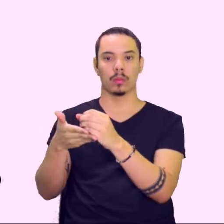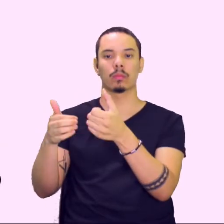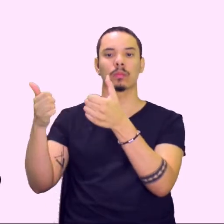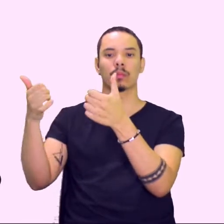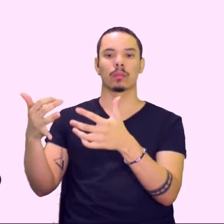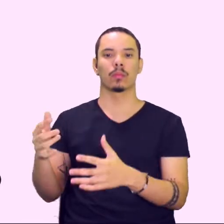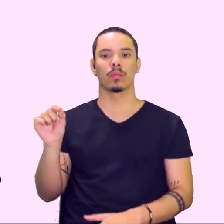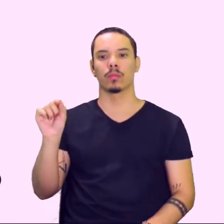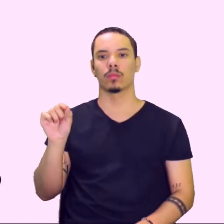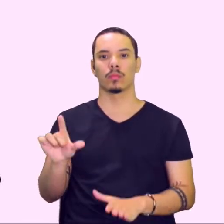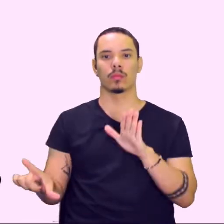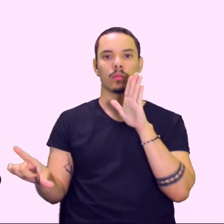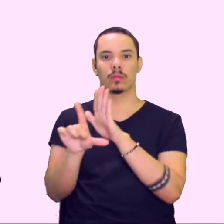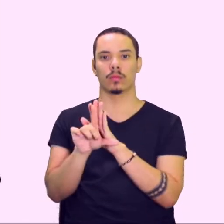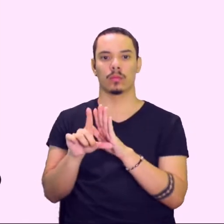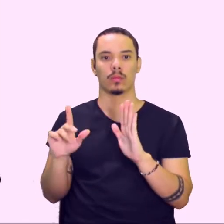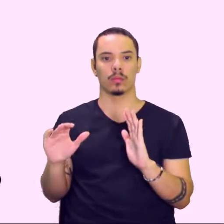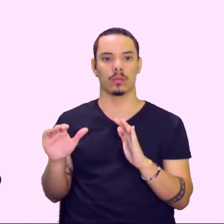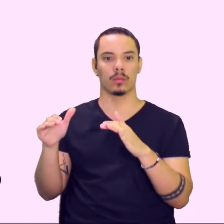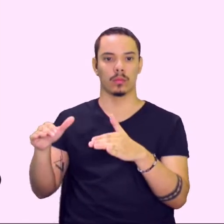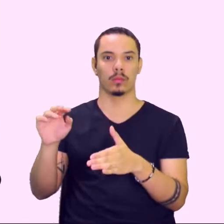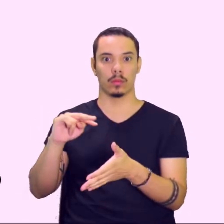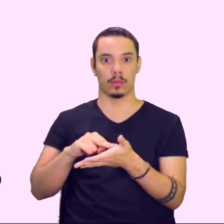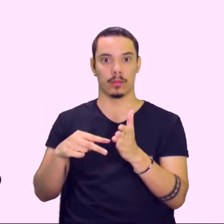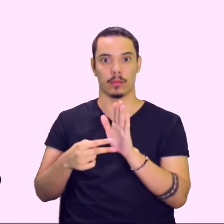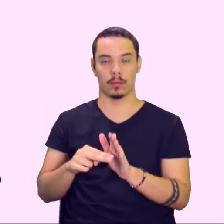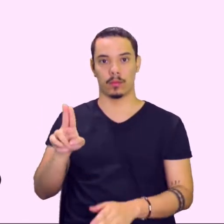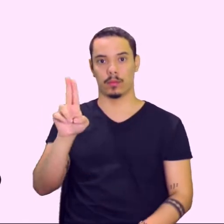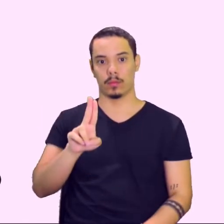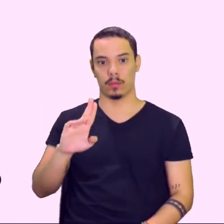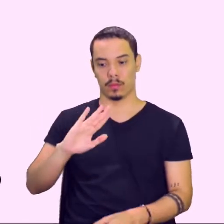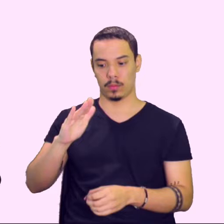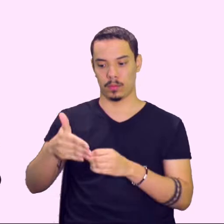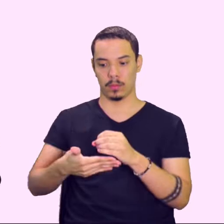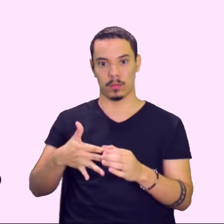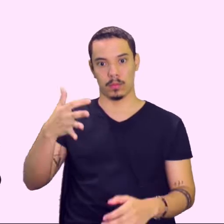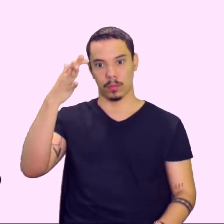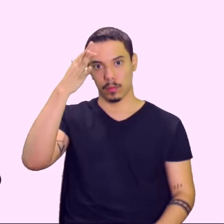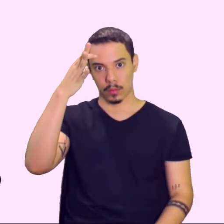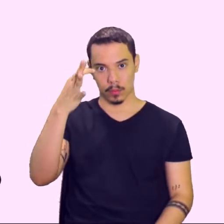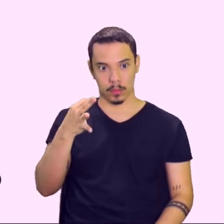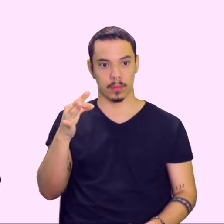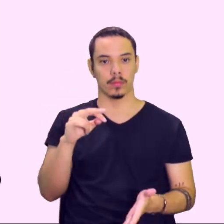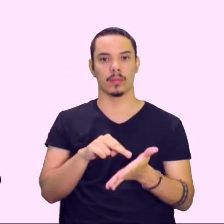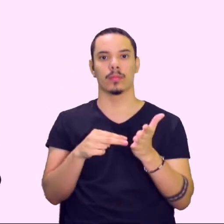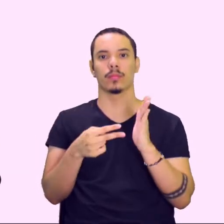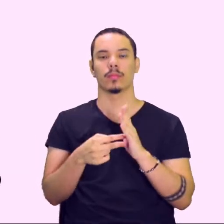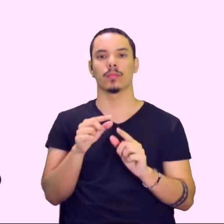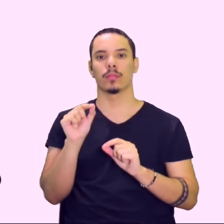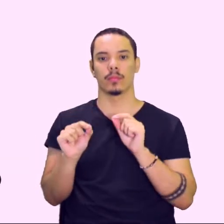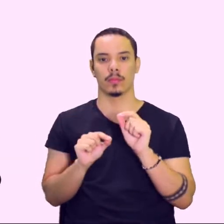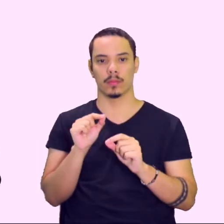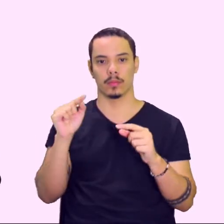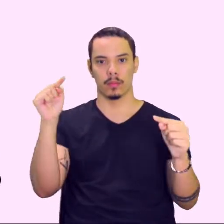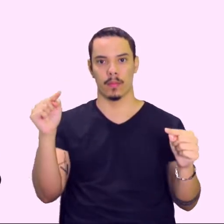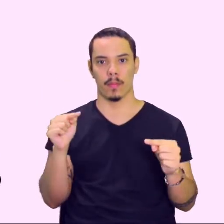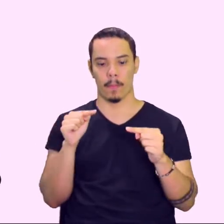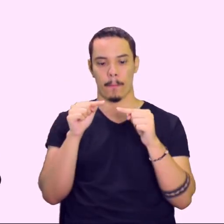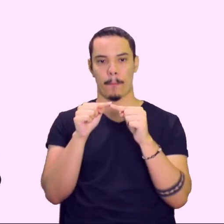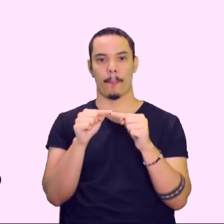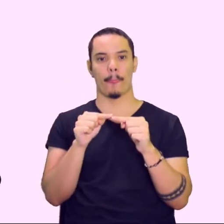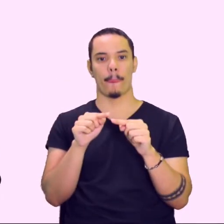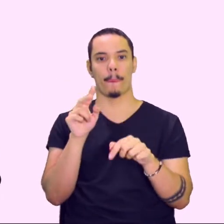lei explica o que é a unidade de uso sustentável. Muito bem. Que é compatibilizar a conservação